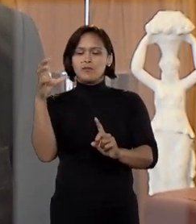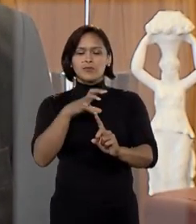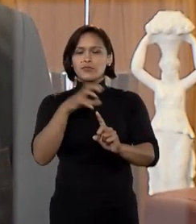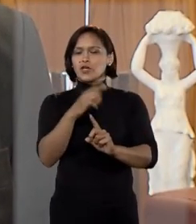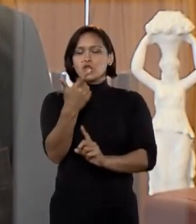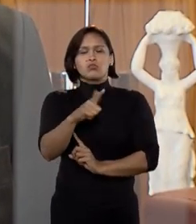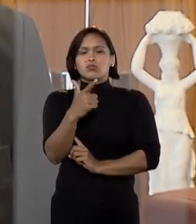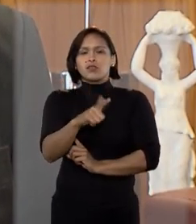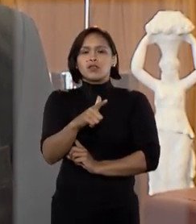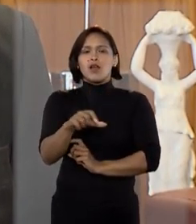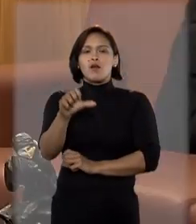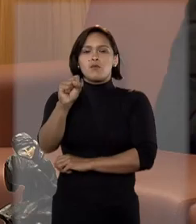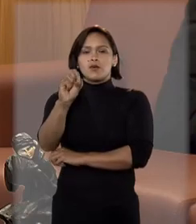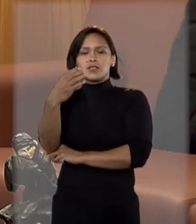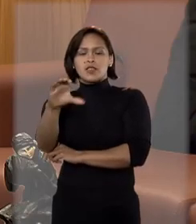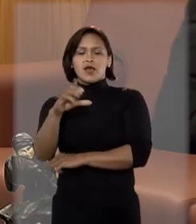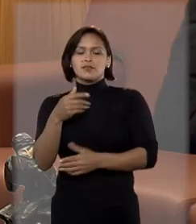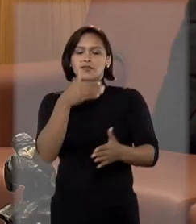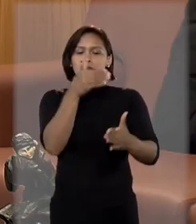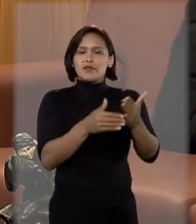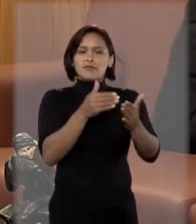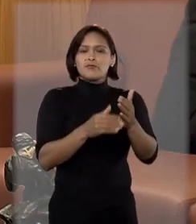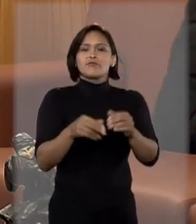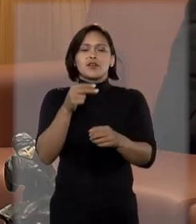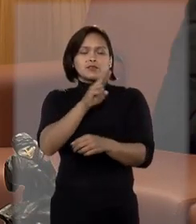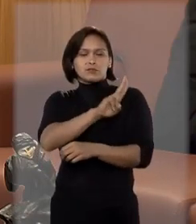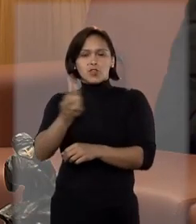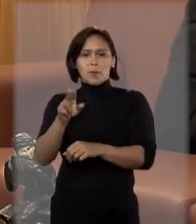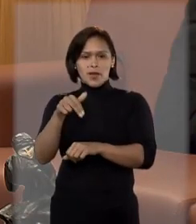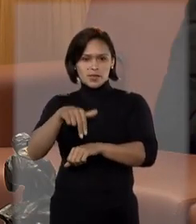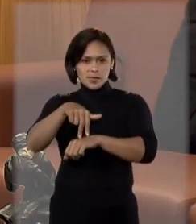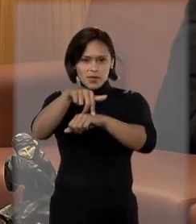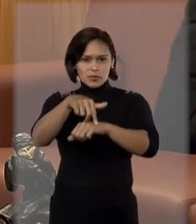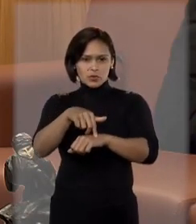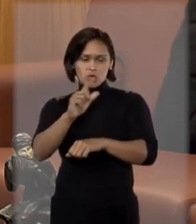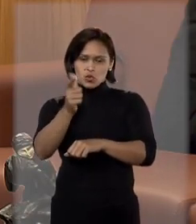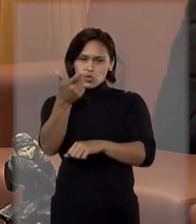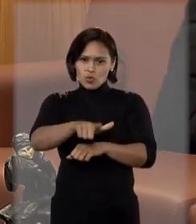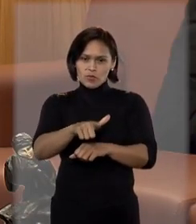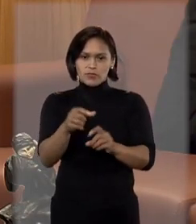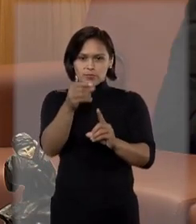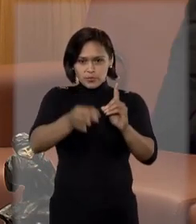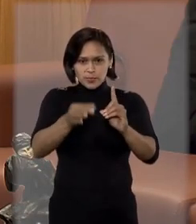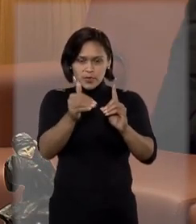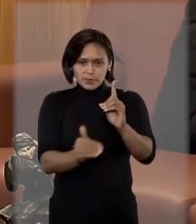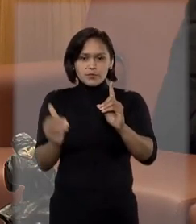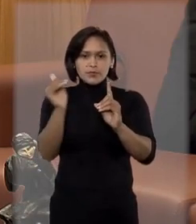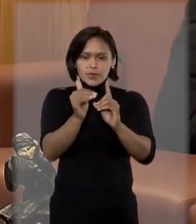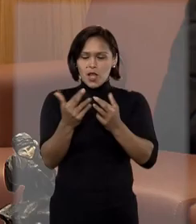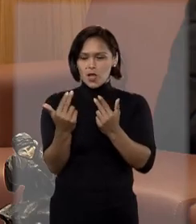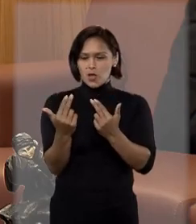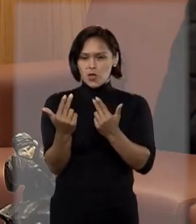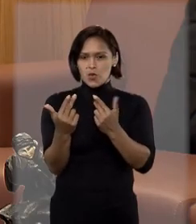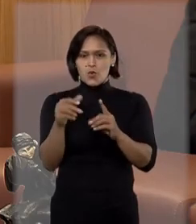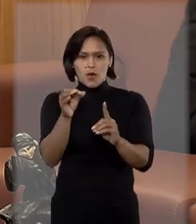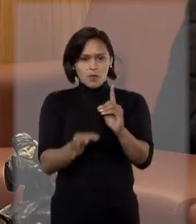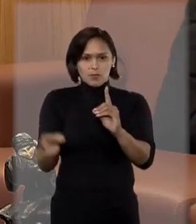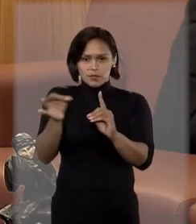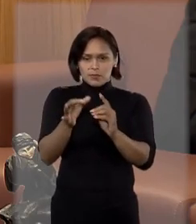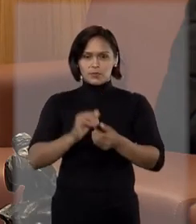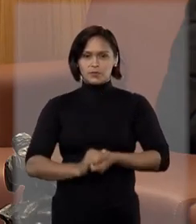do governo de Santa Catarina de tornar sem efeito a nomeação de Santori e, na sequência, confirmar o outro candidato para o mesmo cargo